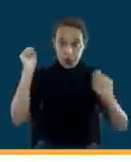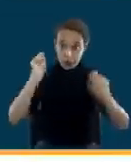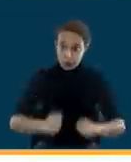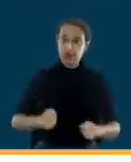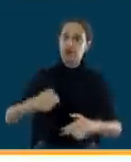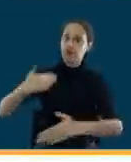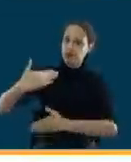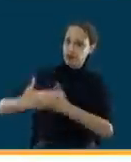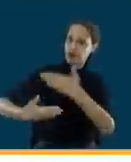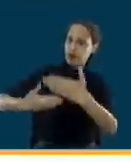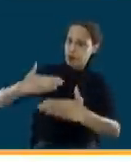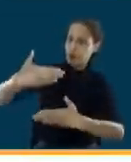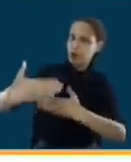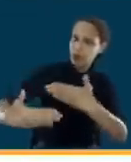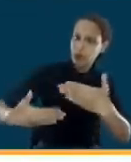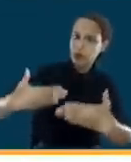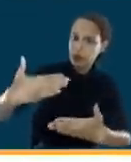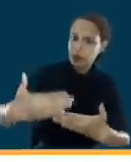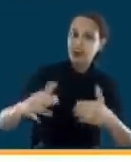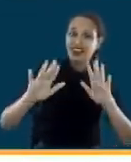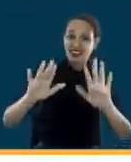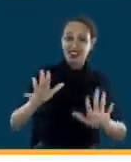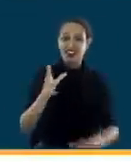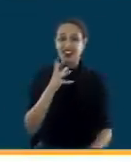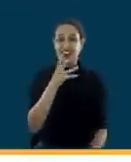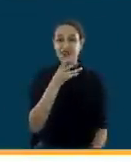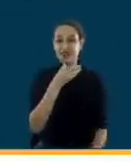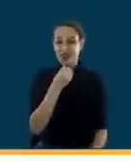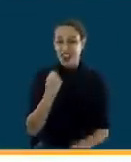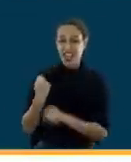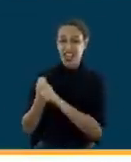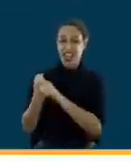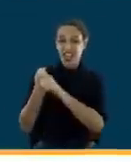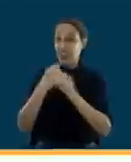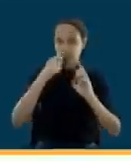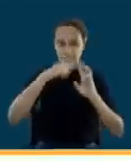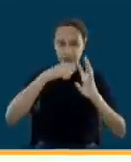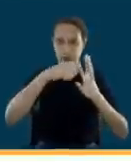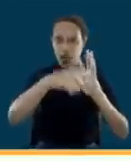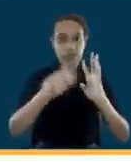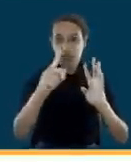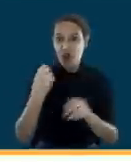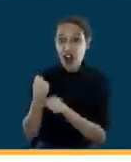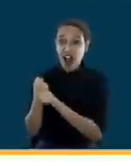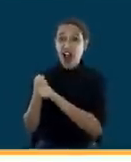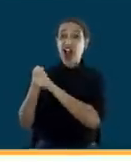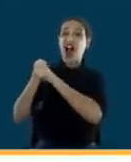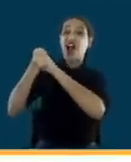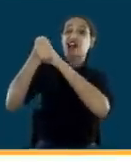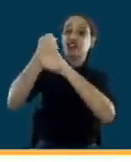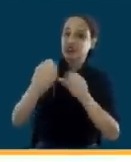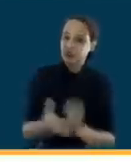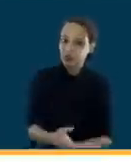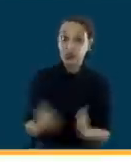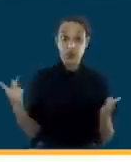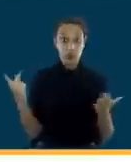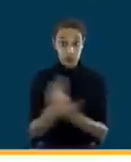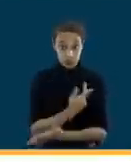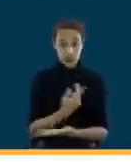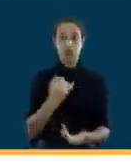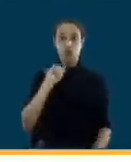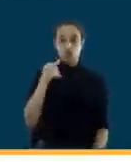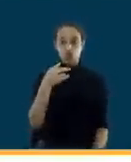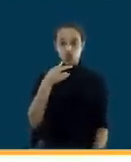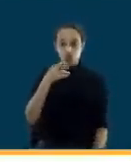medida em que nós levaremos anos, nós não estamos falando de meses. Recentemente aconteceu no final de junho, na Universidade